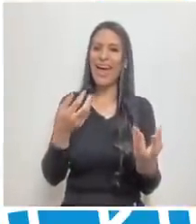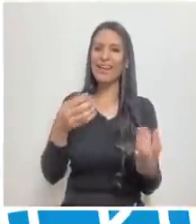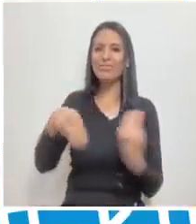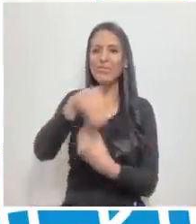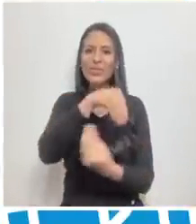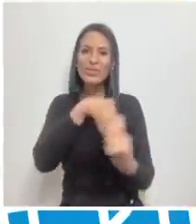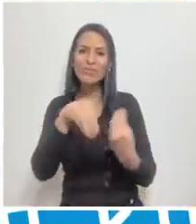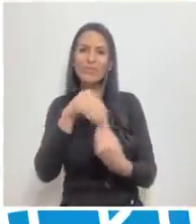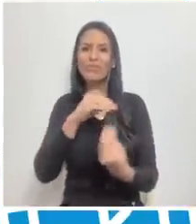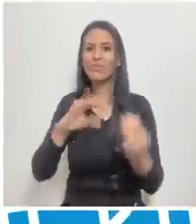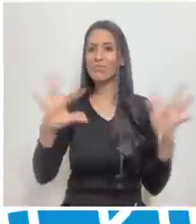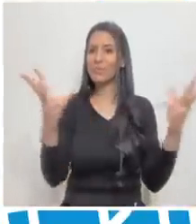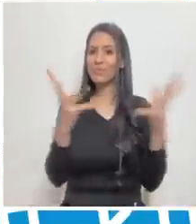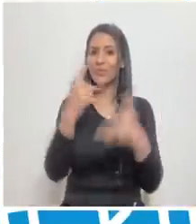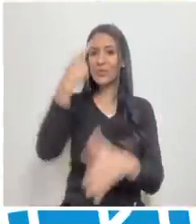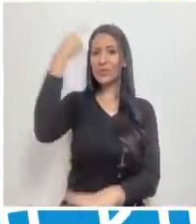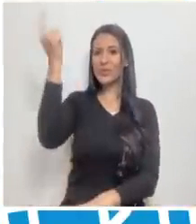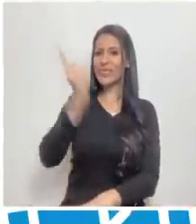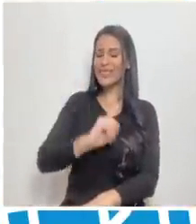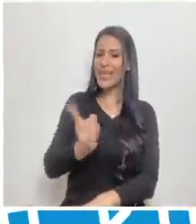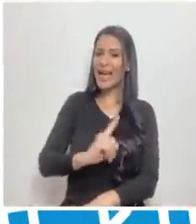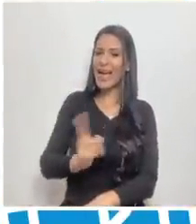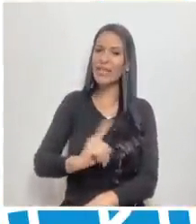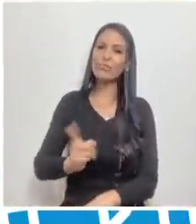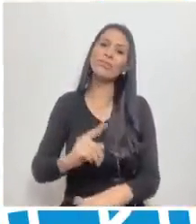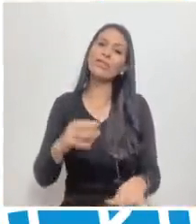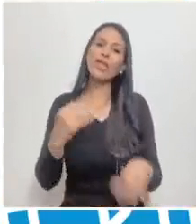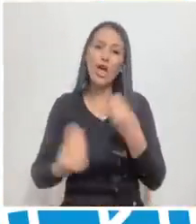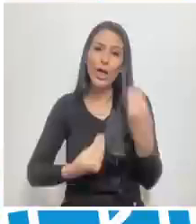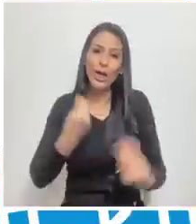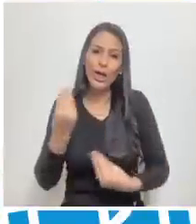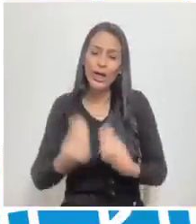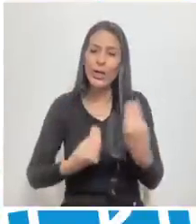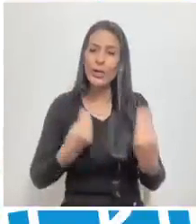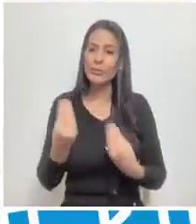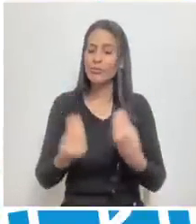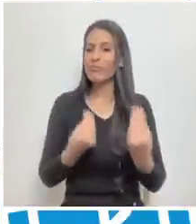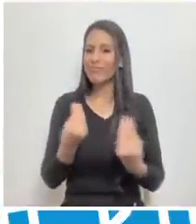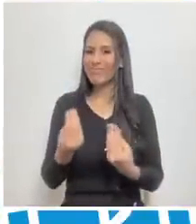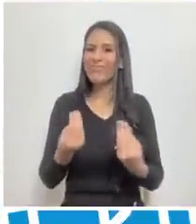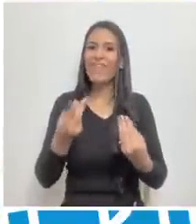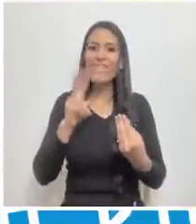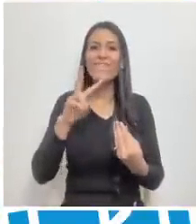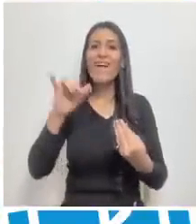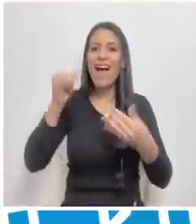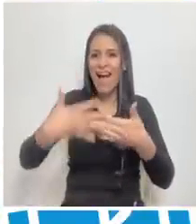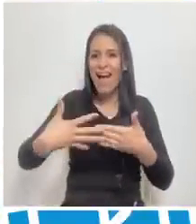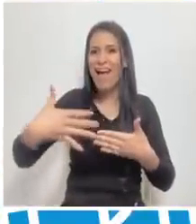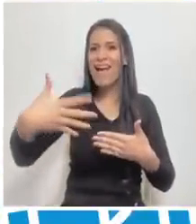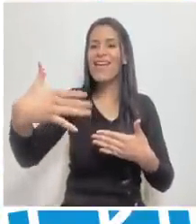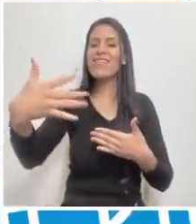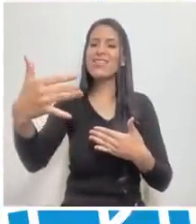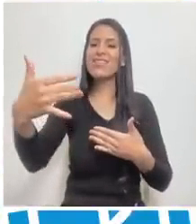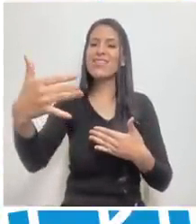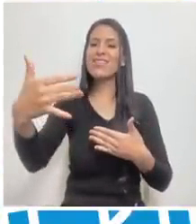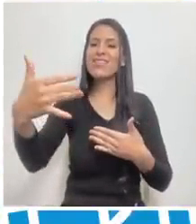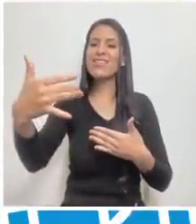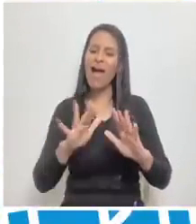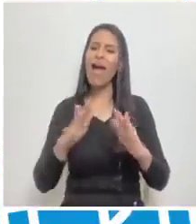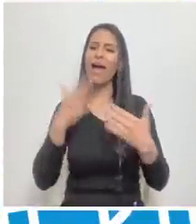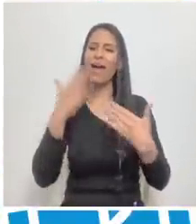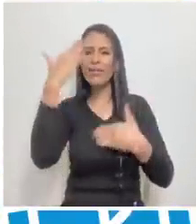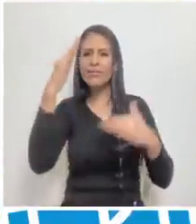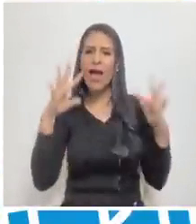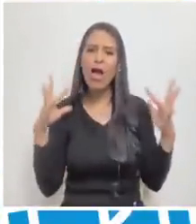esse processo de retorno em todo o país e que depende diretamente de todos os professores e professoras